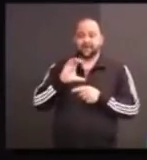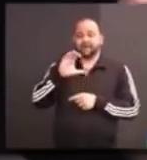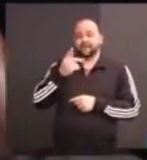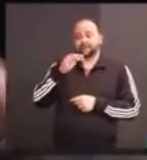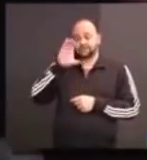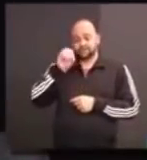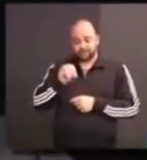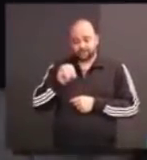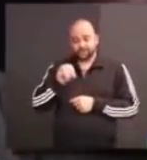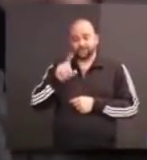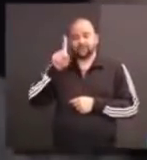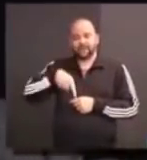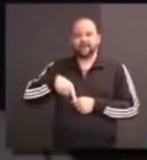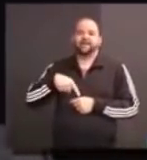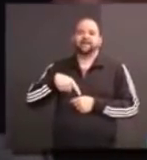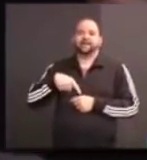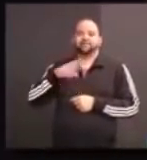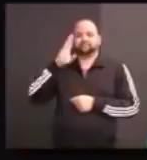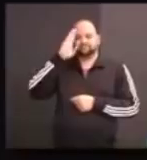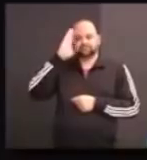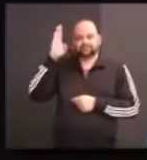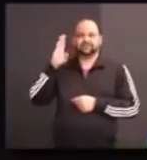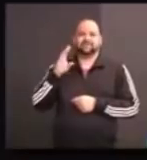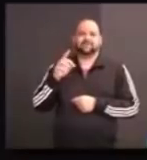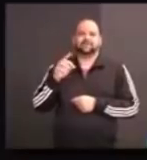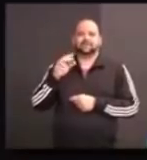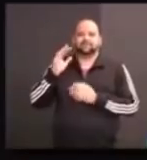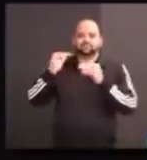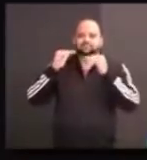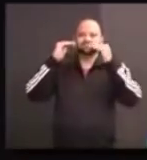Ele não é mais um nome.